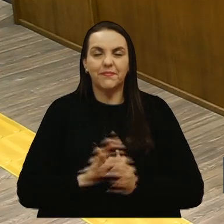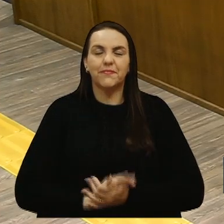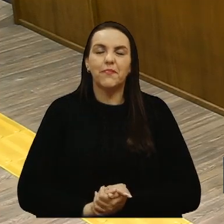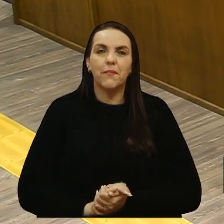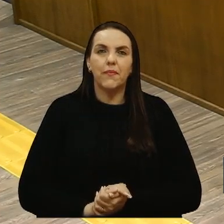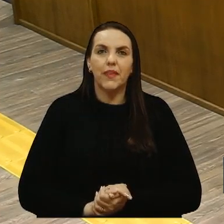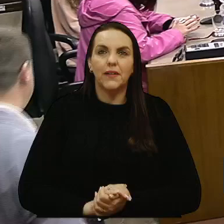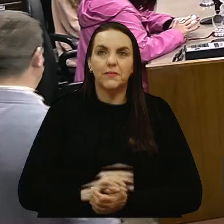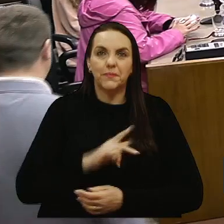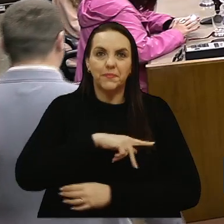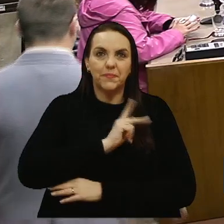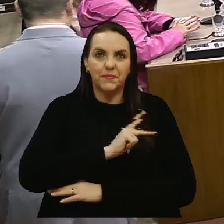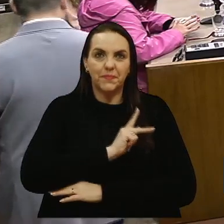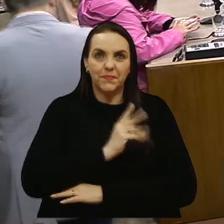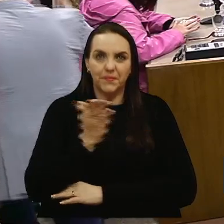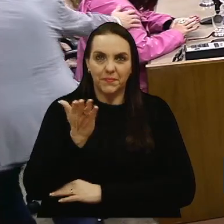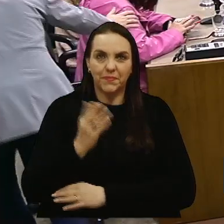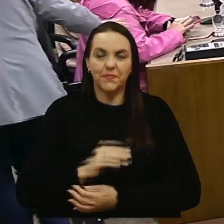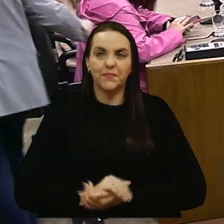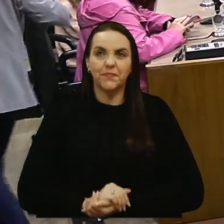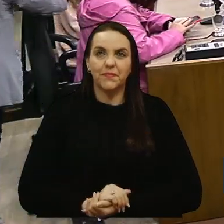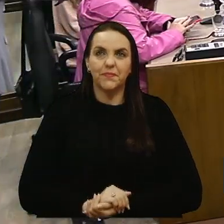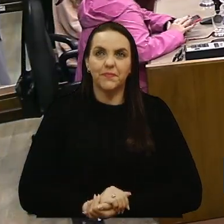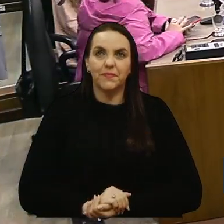vereador Pedro Rodrigues.